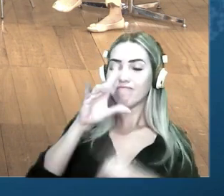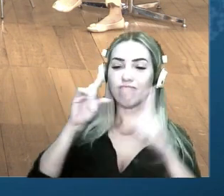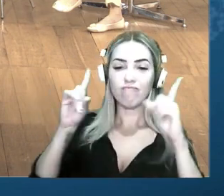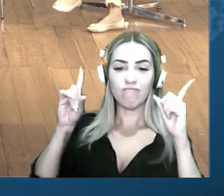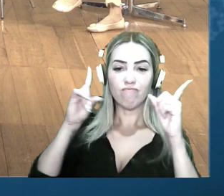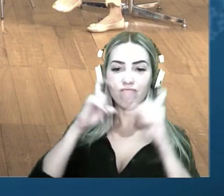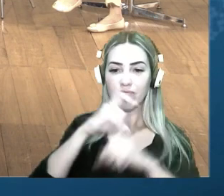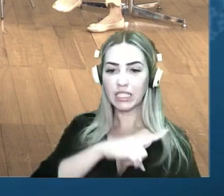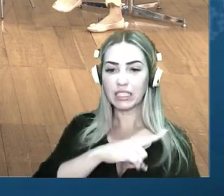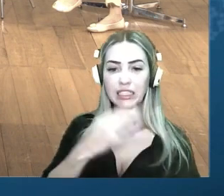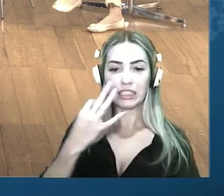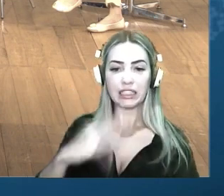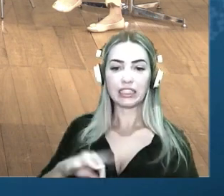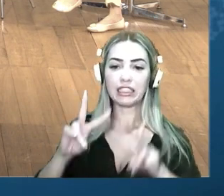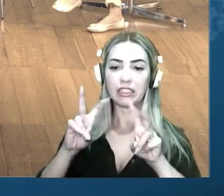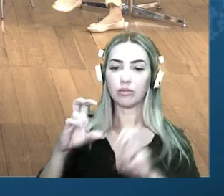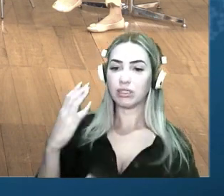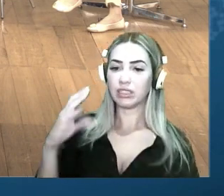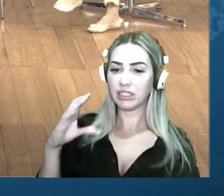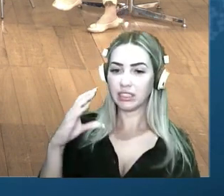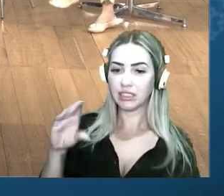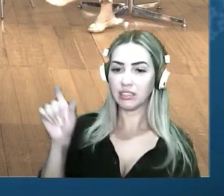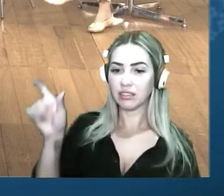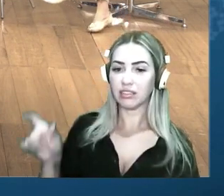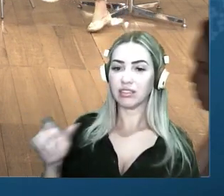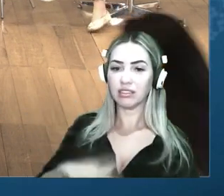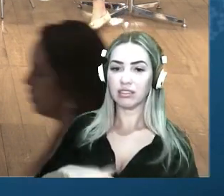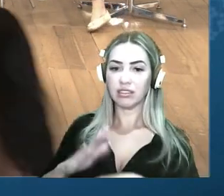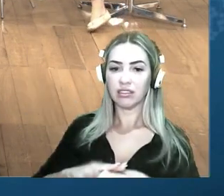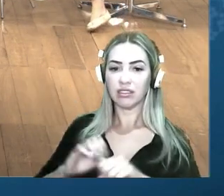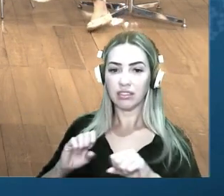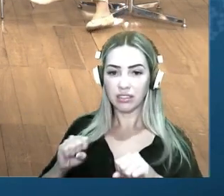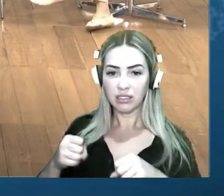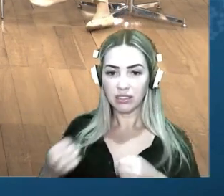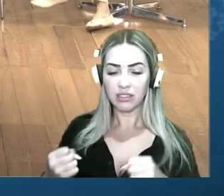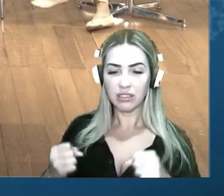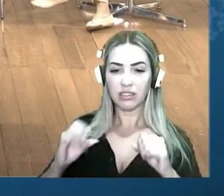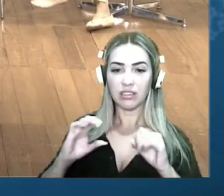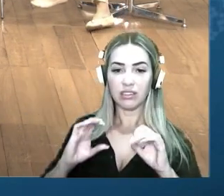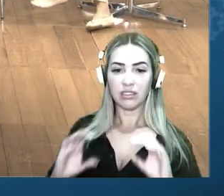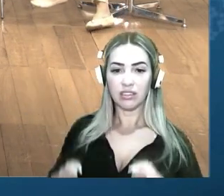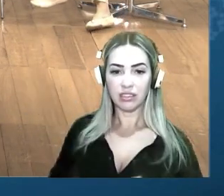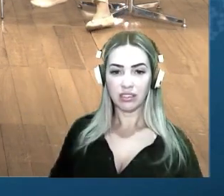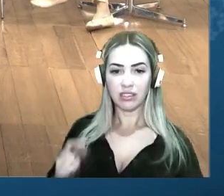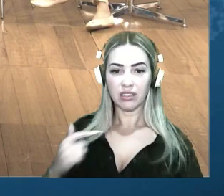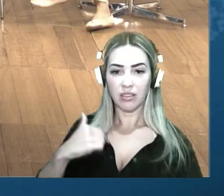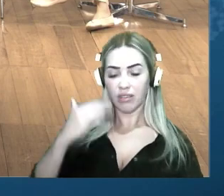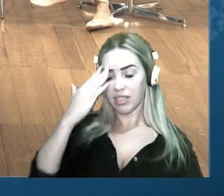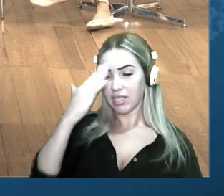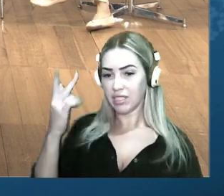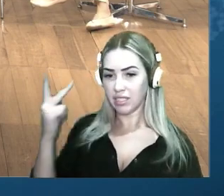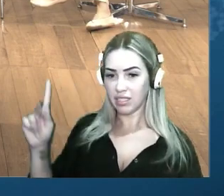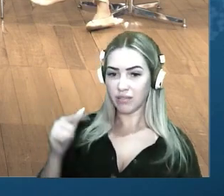quanto à ciência, a senhora foi uma brava guerreira, então, como cidadão e como sanitarista, agradeço muito pelo seu trabalho.